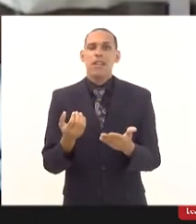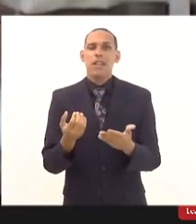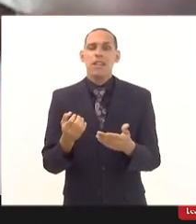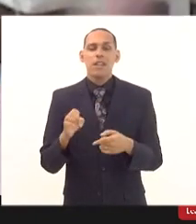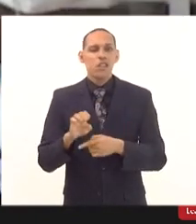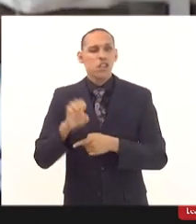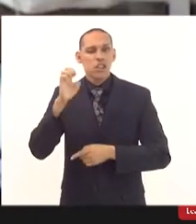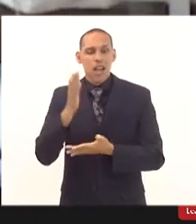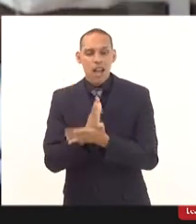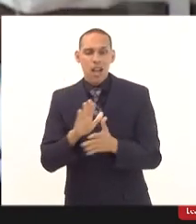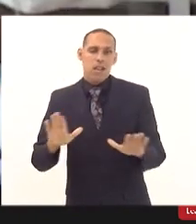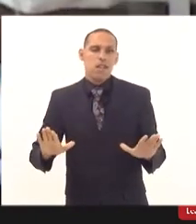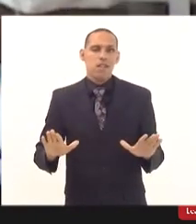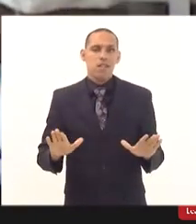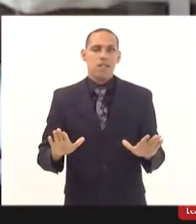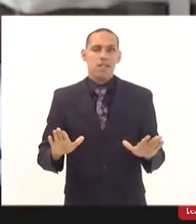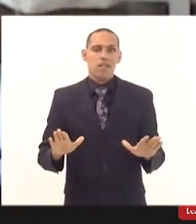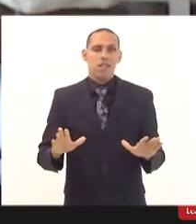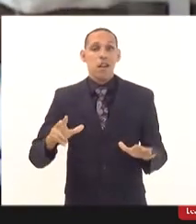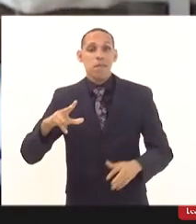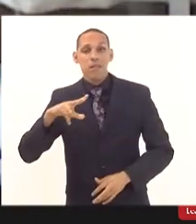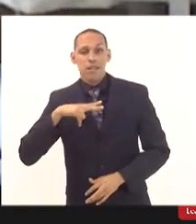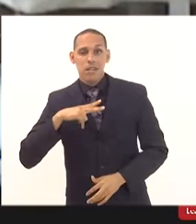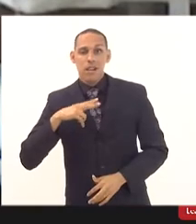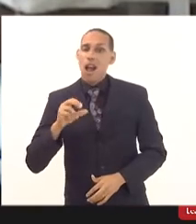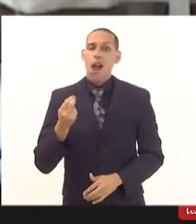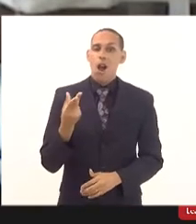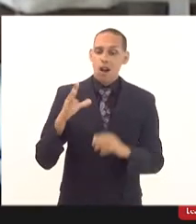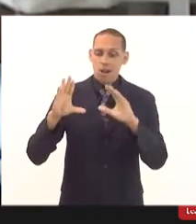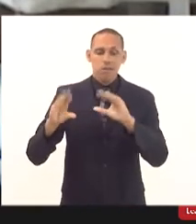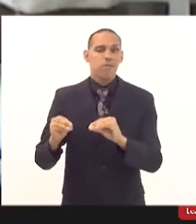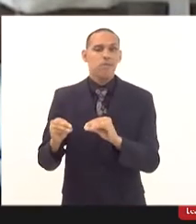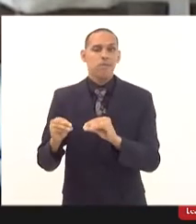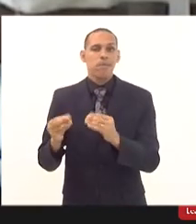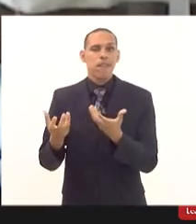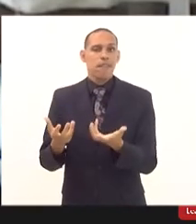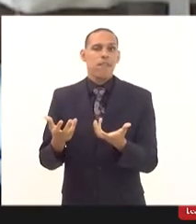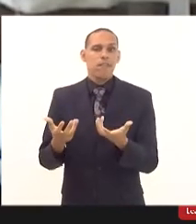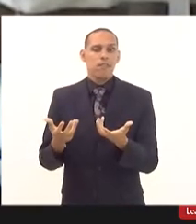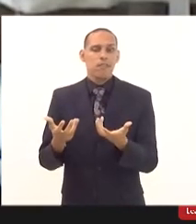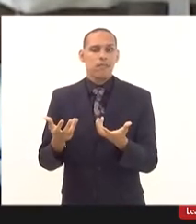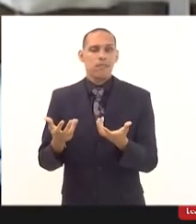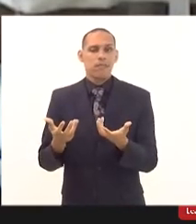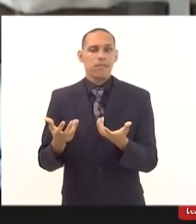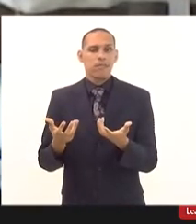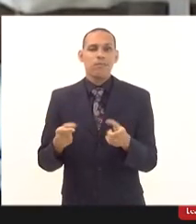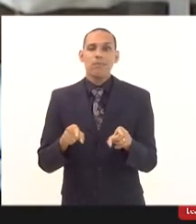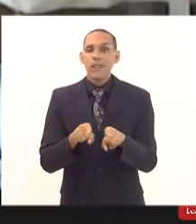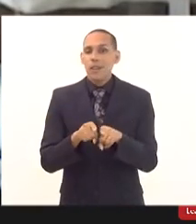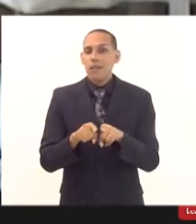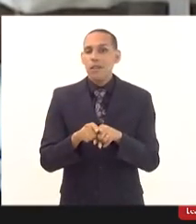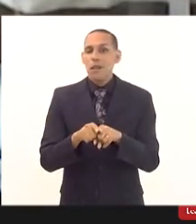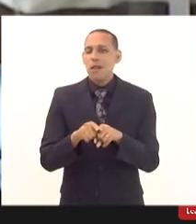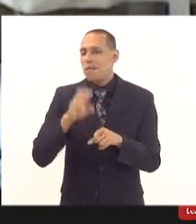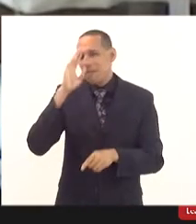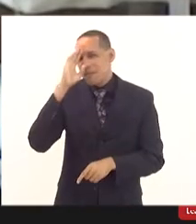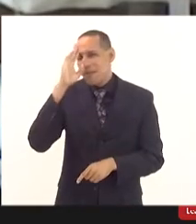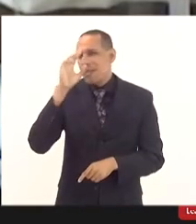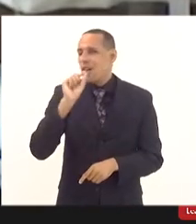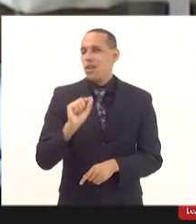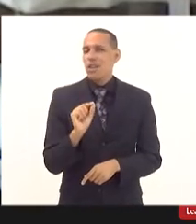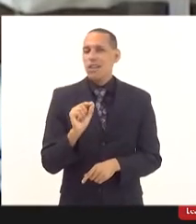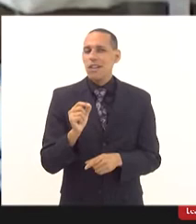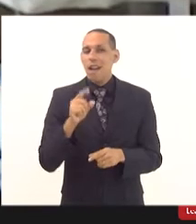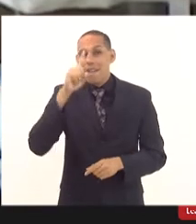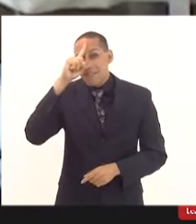desestatizados significa ou privatizar o fechar a envelhecer e agora essa Pérola que eles inventaram